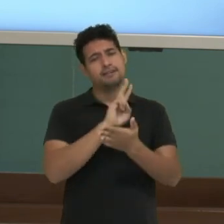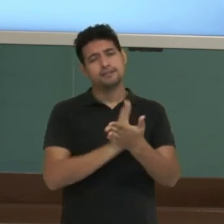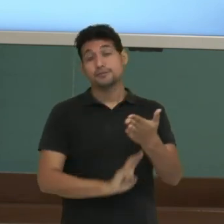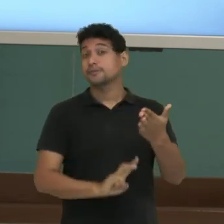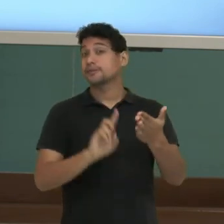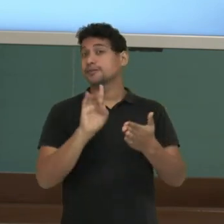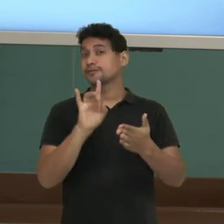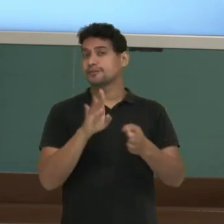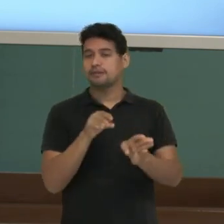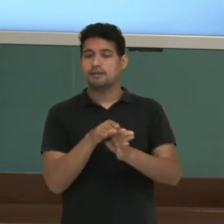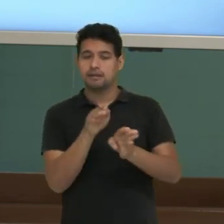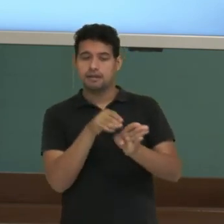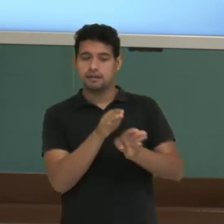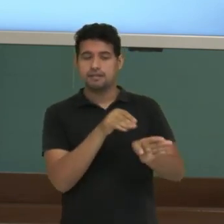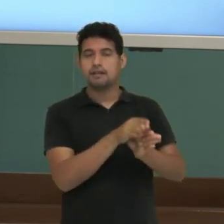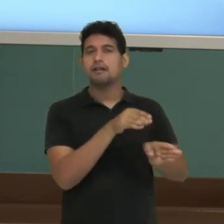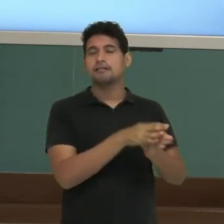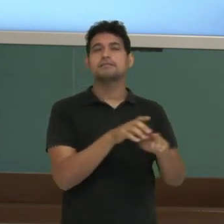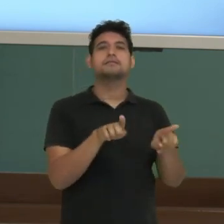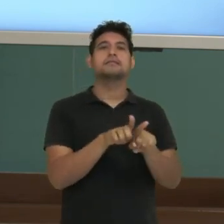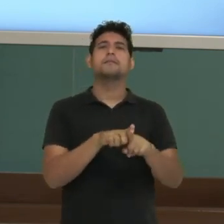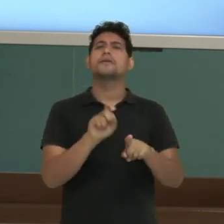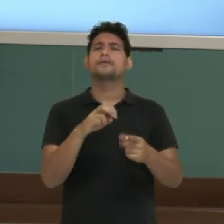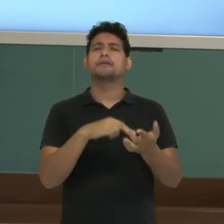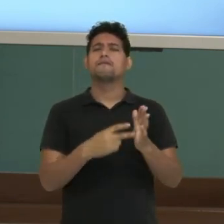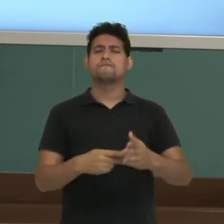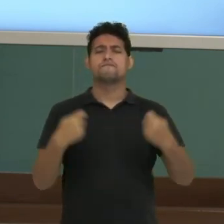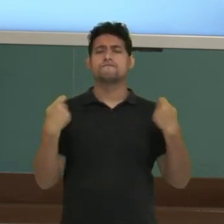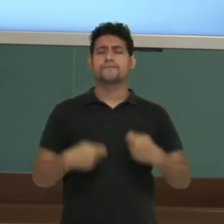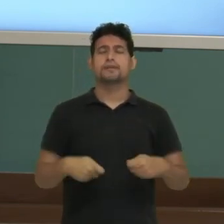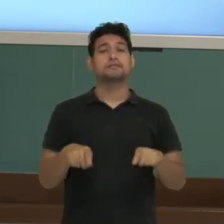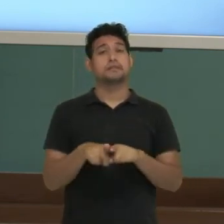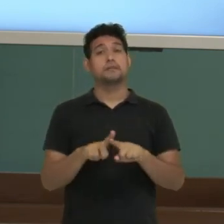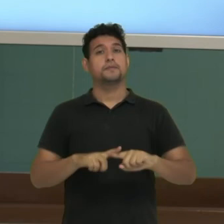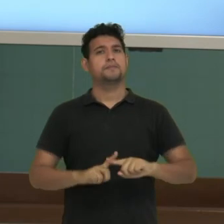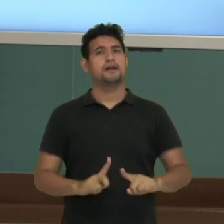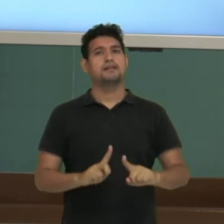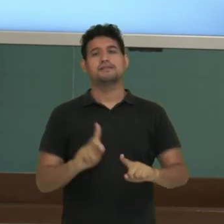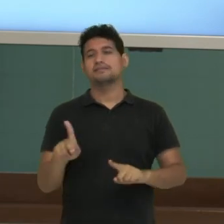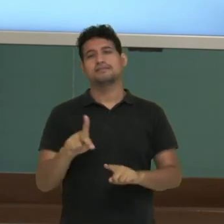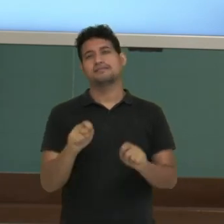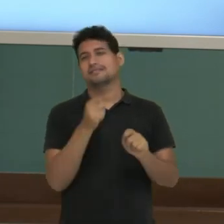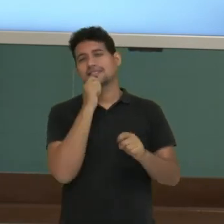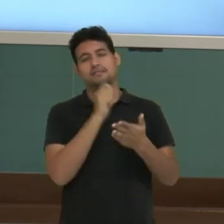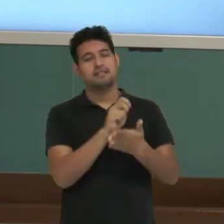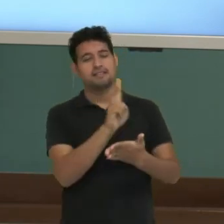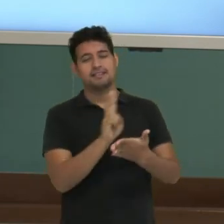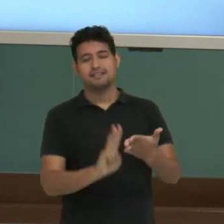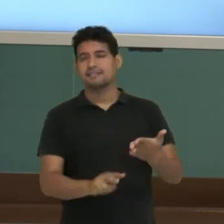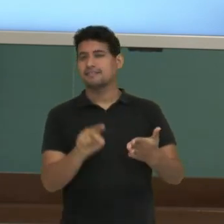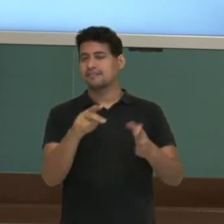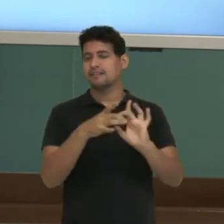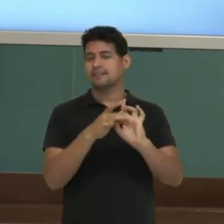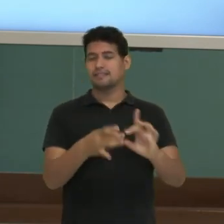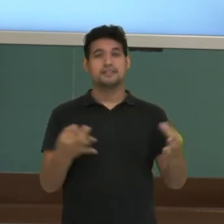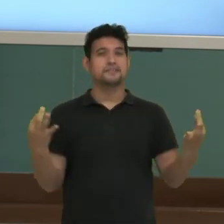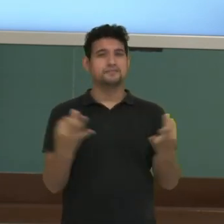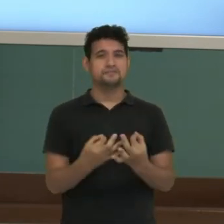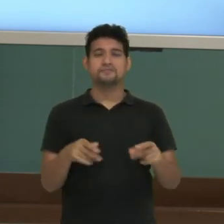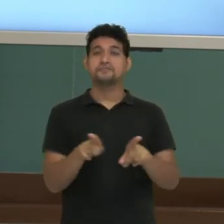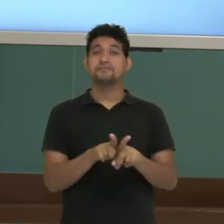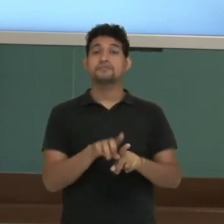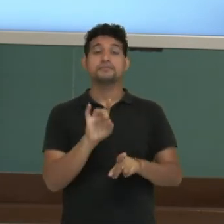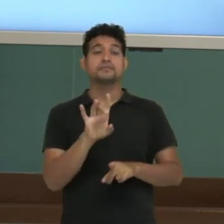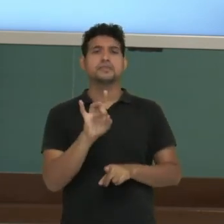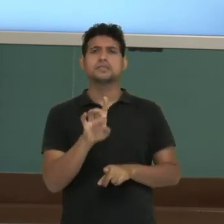uma instrução do que é potencializado. Tanto é que eu nem faço a leitura para que você tenha certeza de que